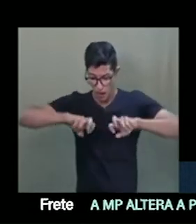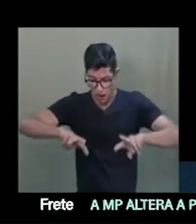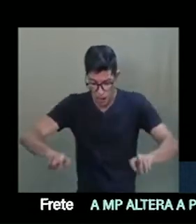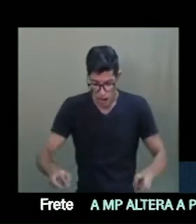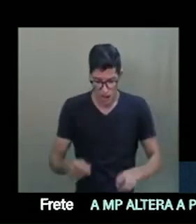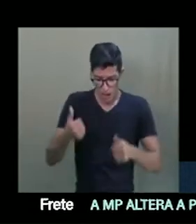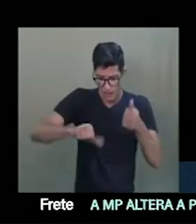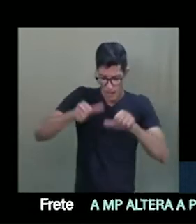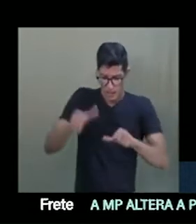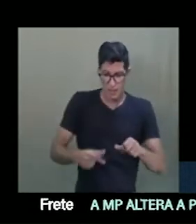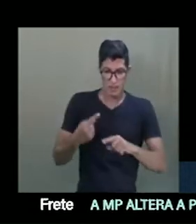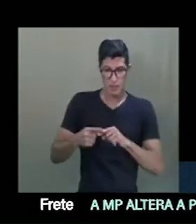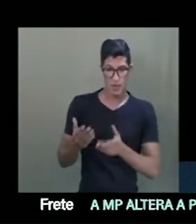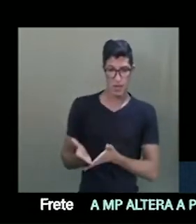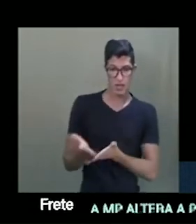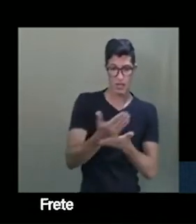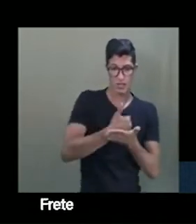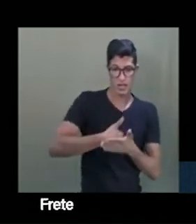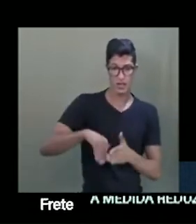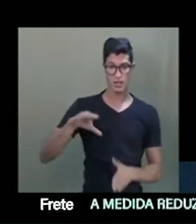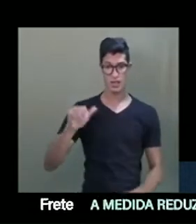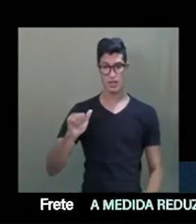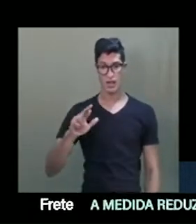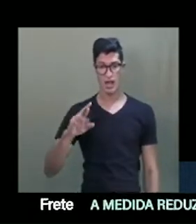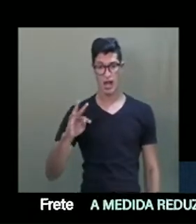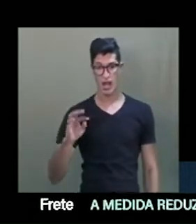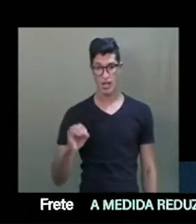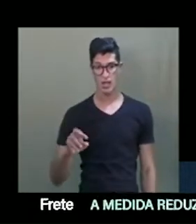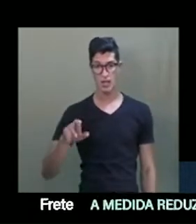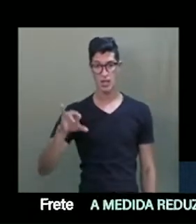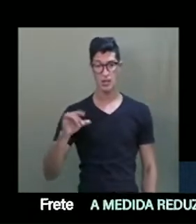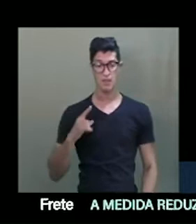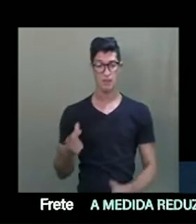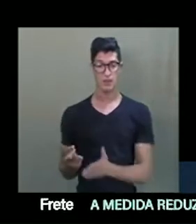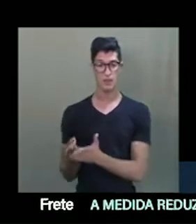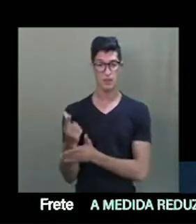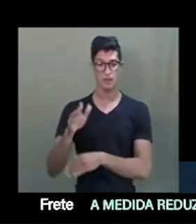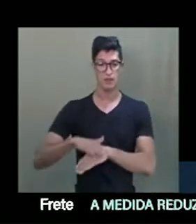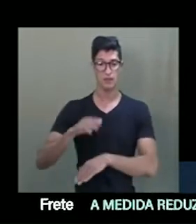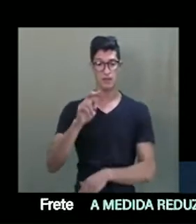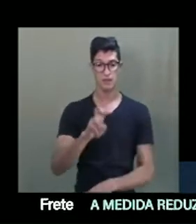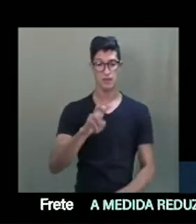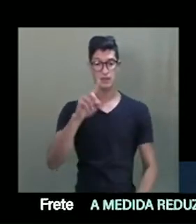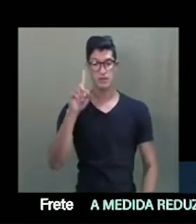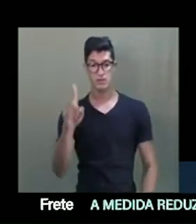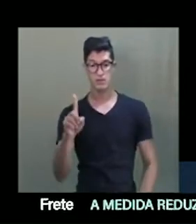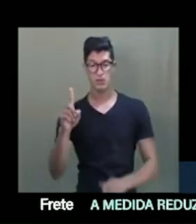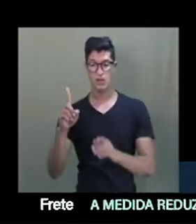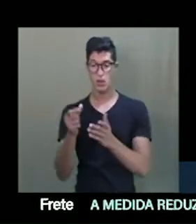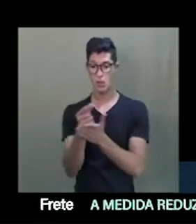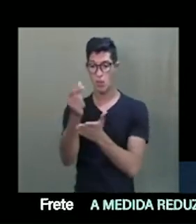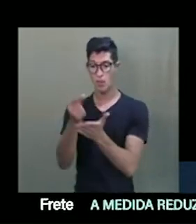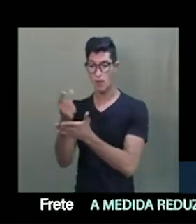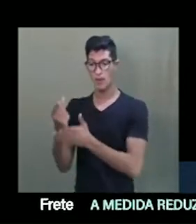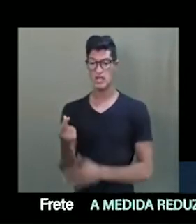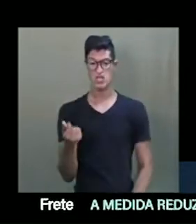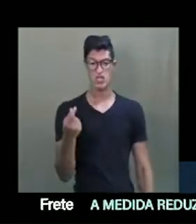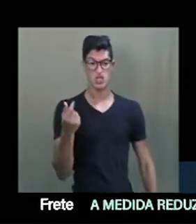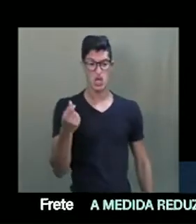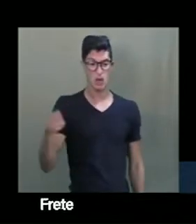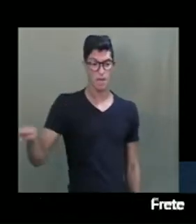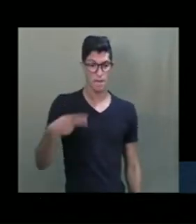obviamente, analisada, porque ali são dados de cartório, por ter comprado mais de 51 imóveis em dinheiro